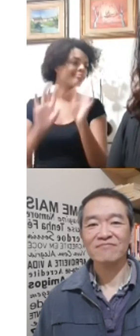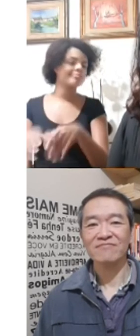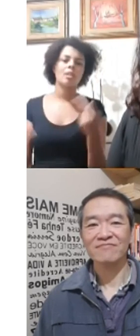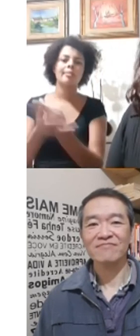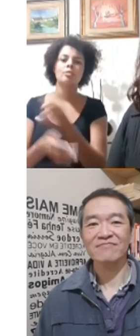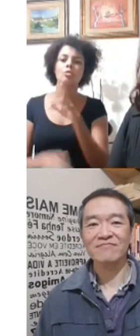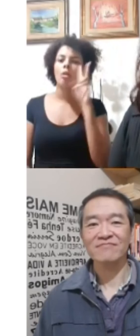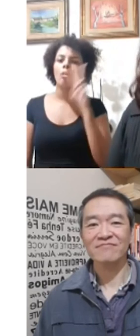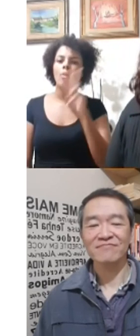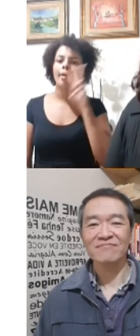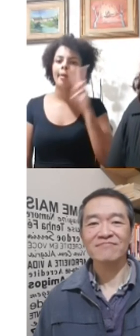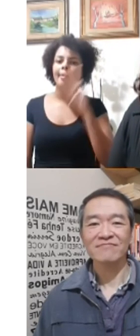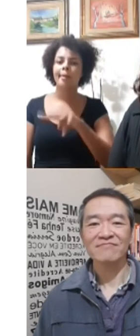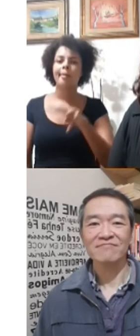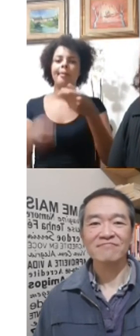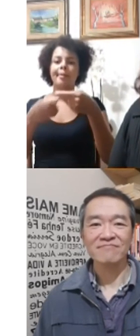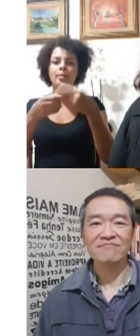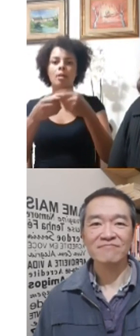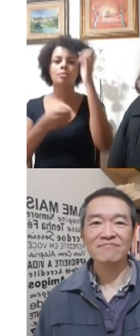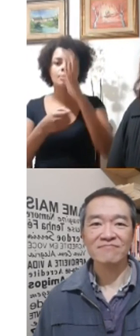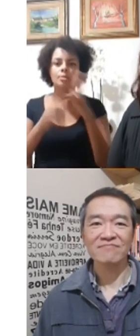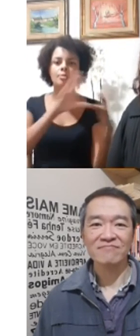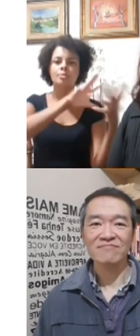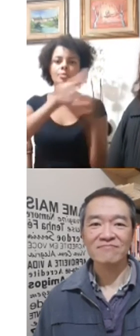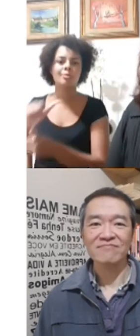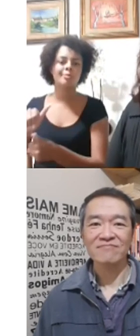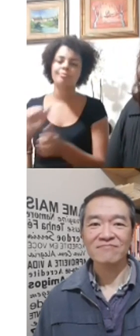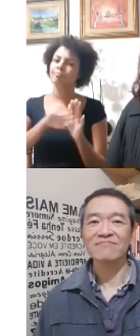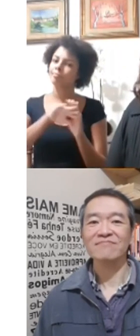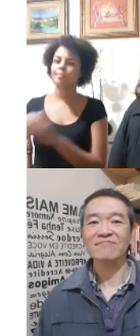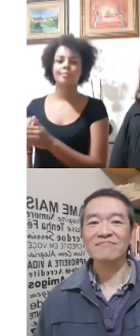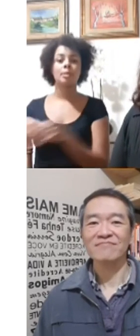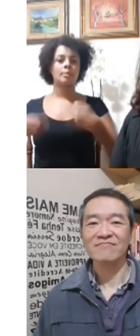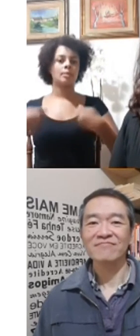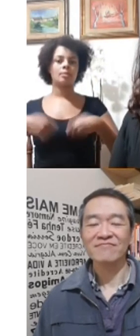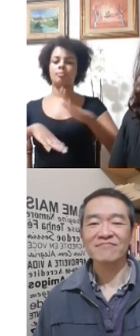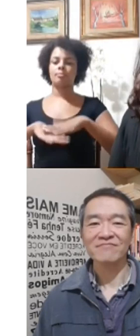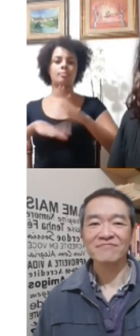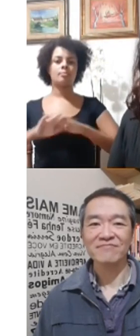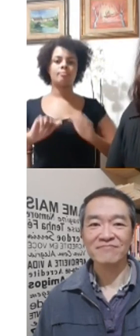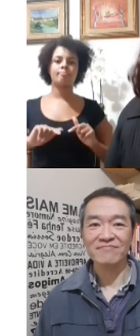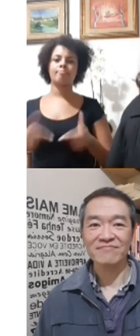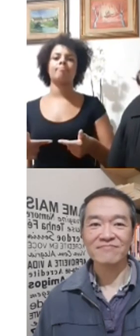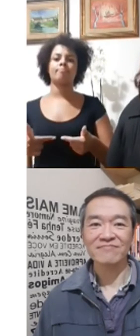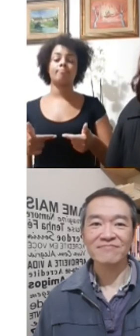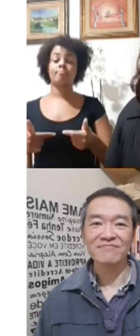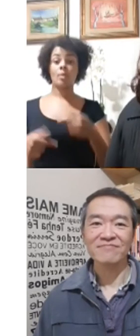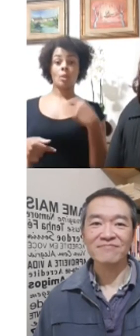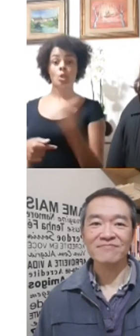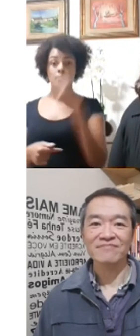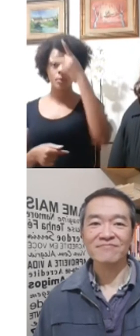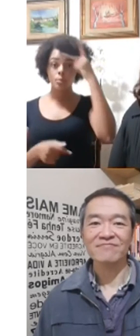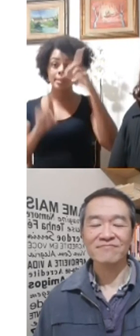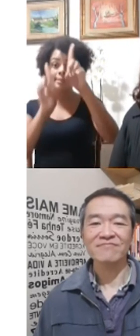no nosso país e no mundo, a gente vai ficar só vendo notícia dos outros, né? Então, o mais importante é que nós, pessoas com